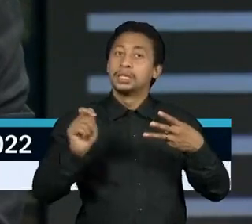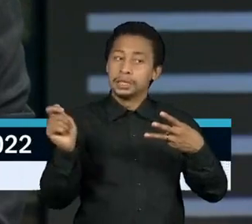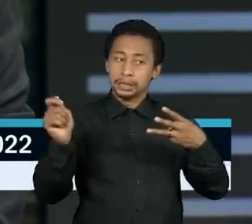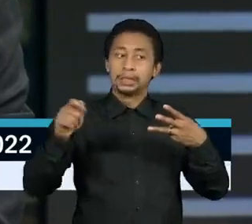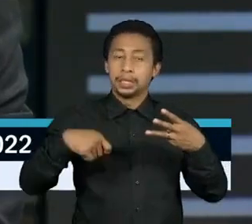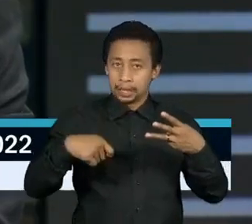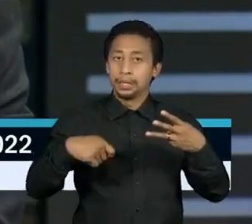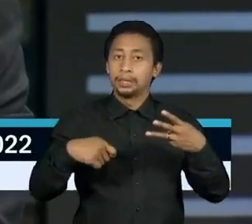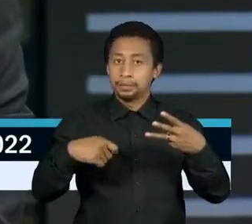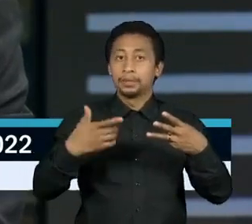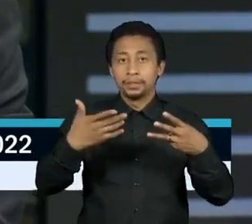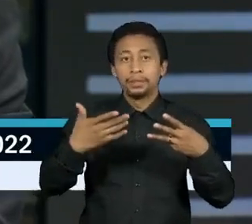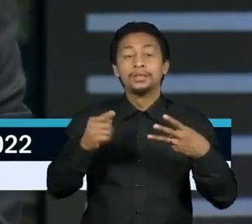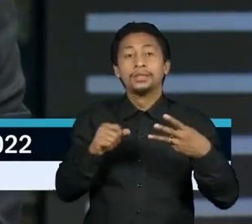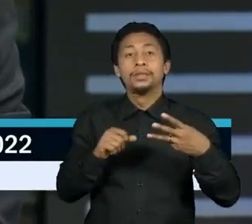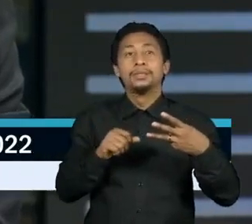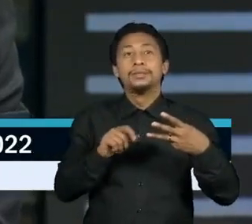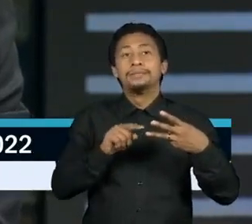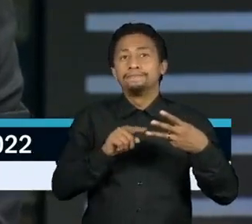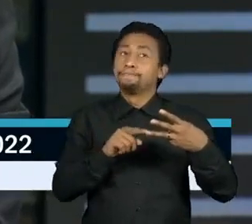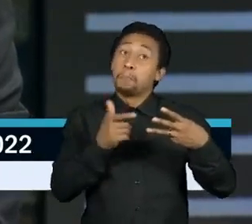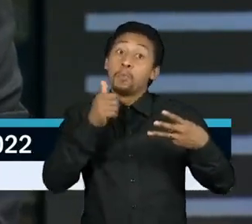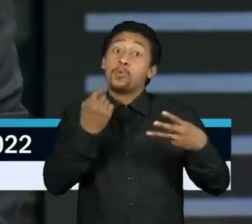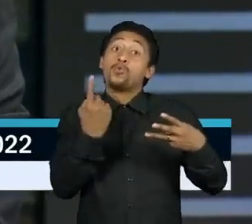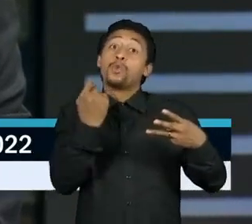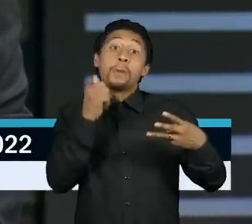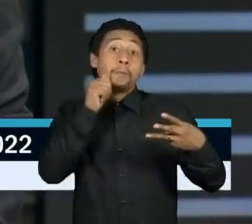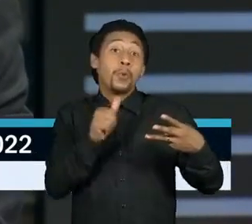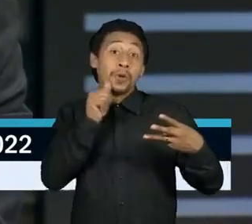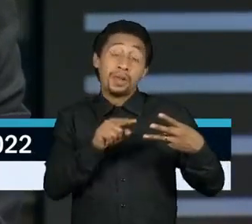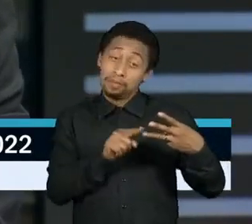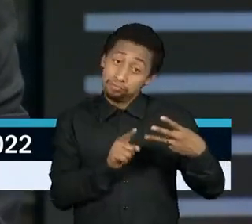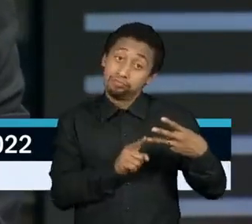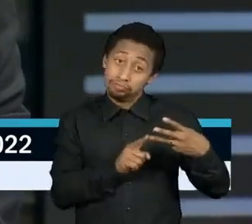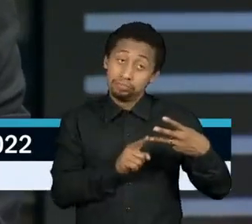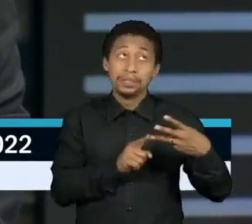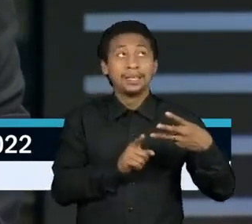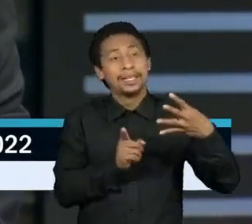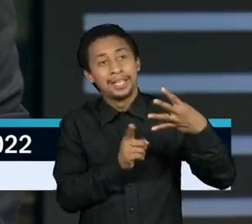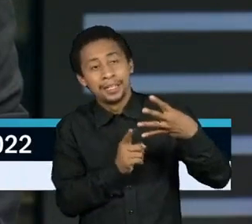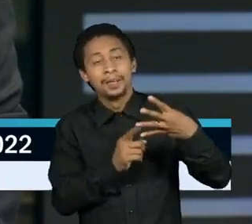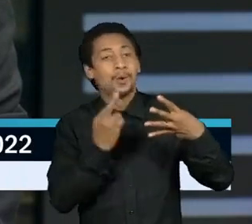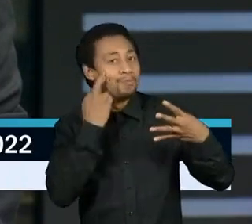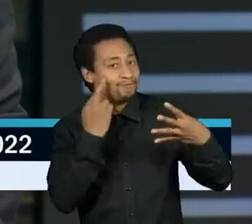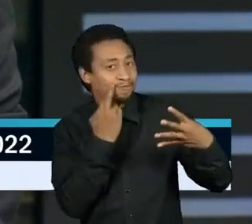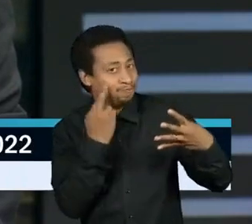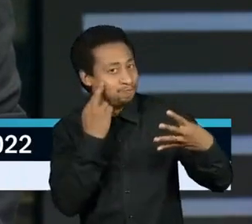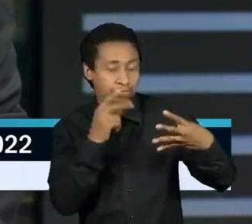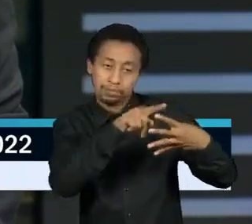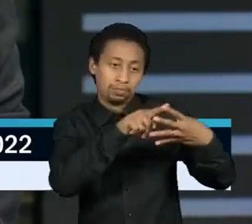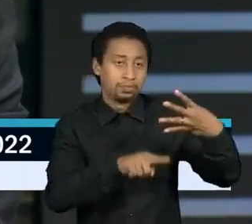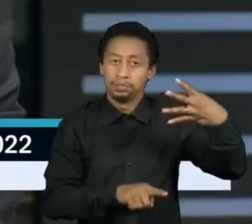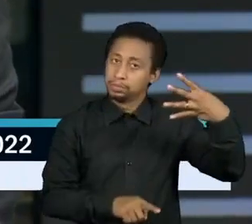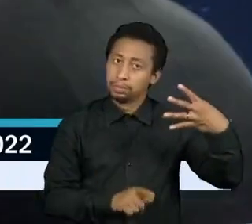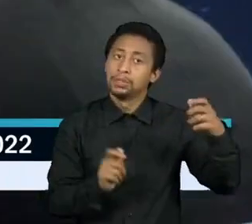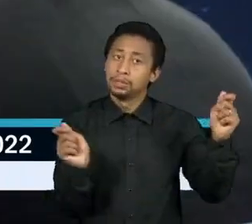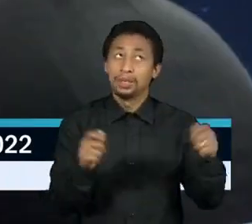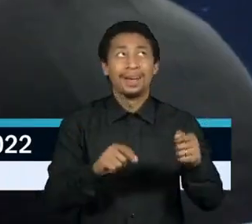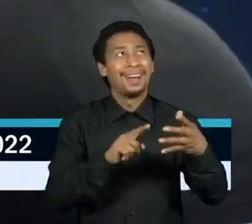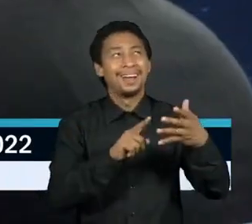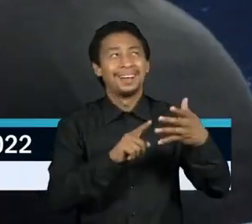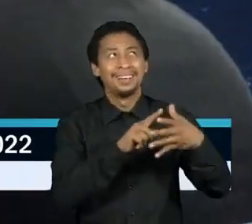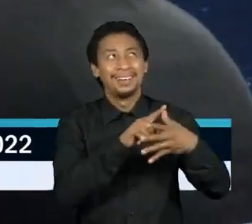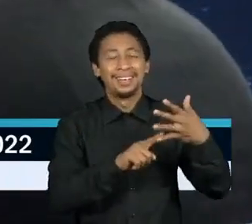talvez a única opção de mulher nas candidaturas, e Rodrigo Pacheco. Eu acho que fugir desse... Tem Ciro Gomes